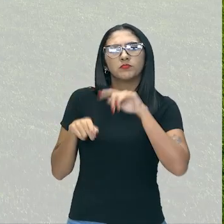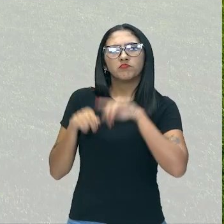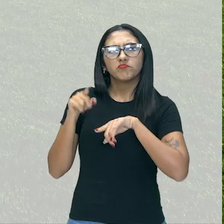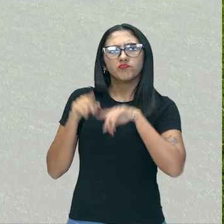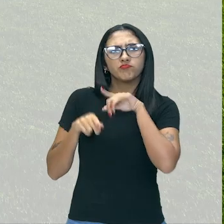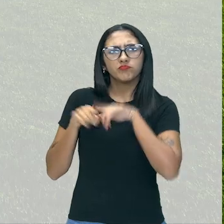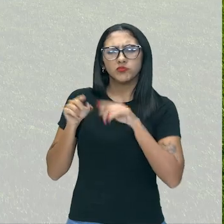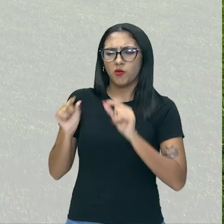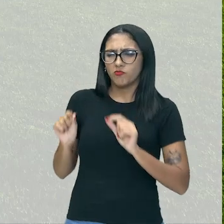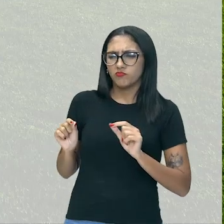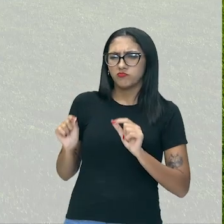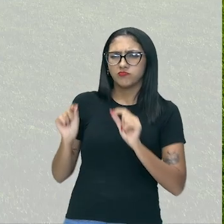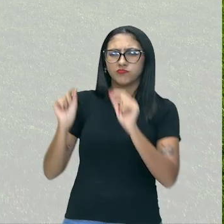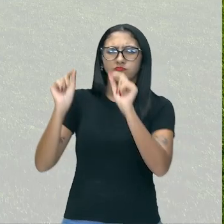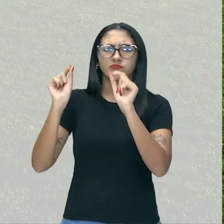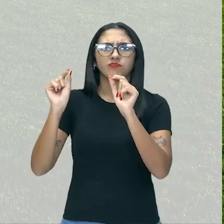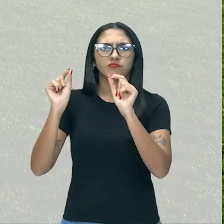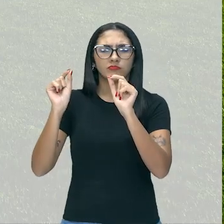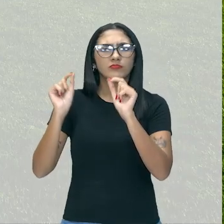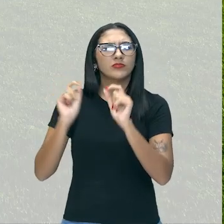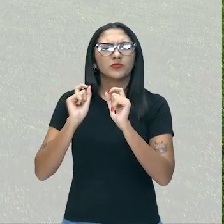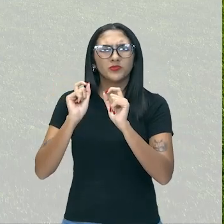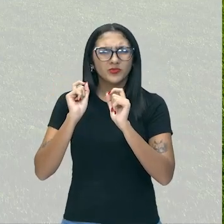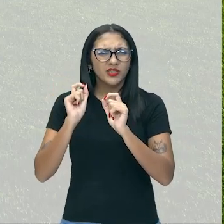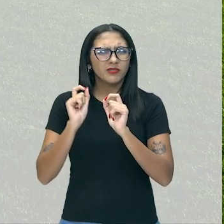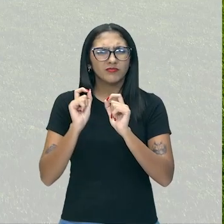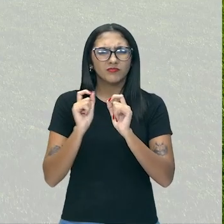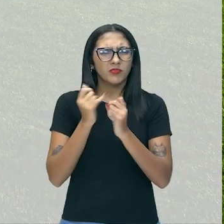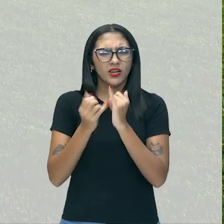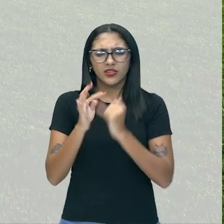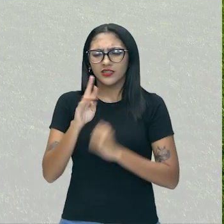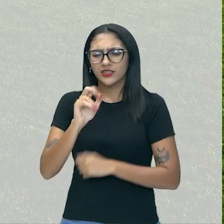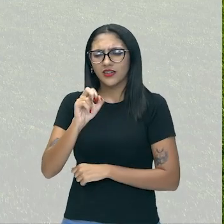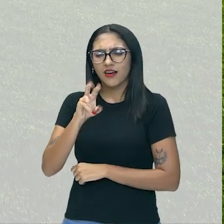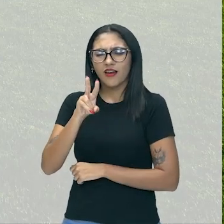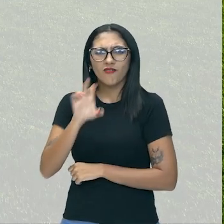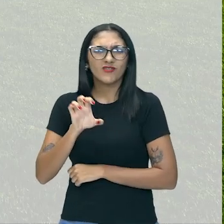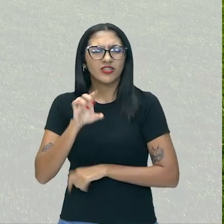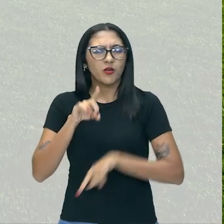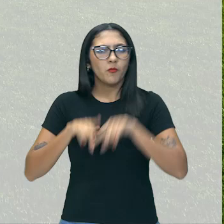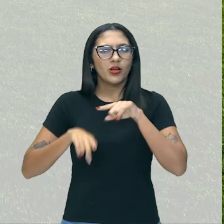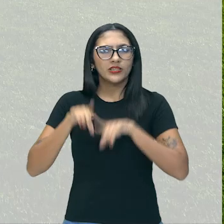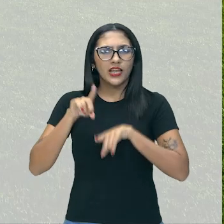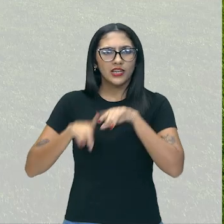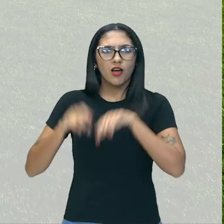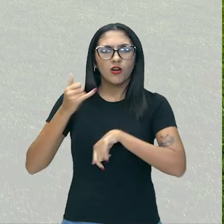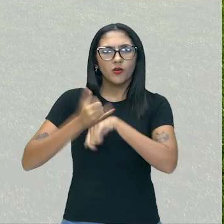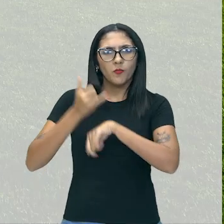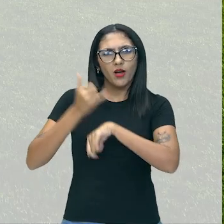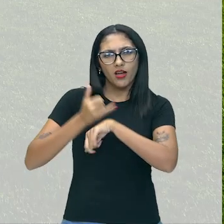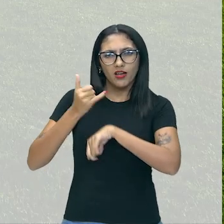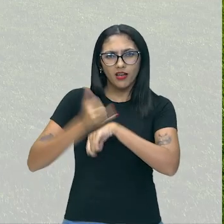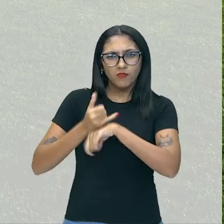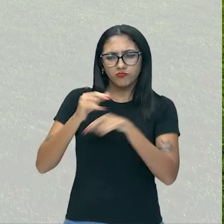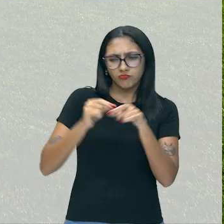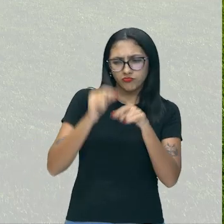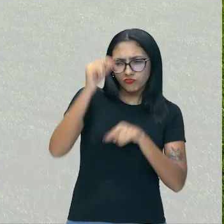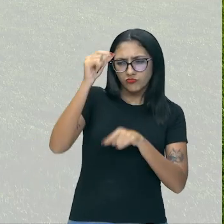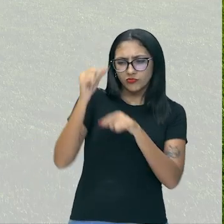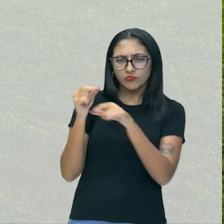direção, parece que tem aqui uma trave, né, que é diferente do futebol